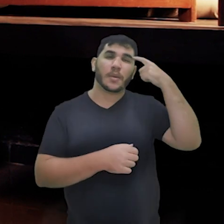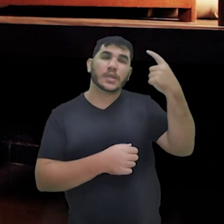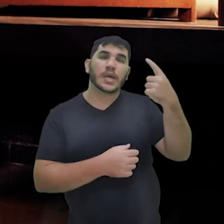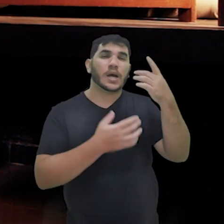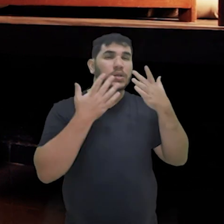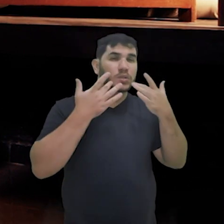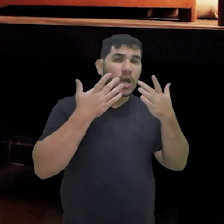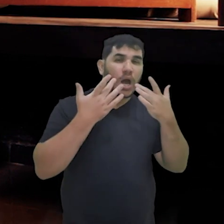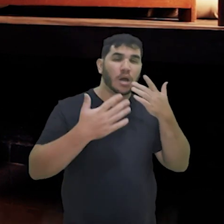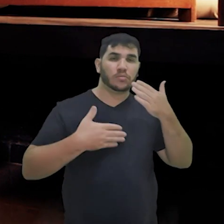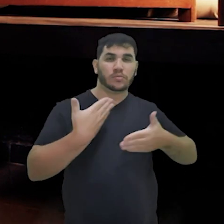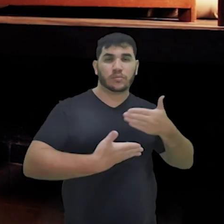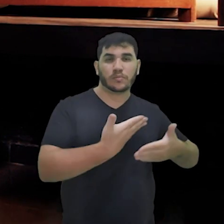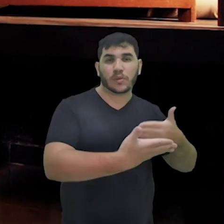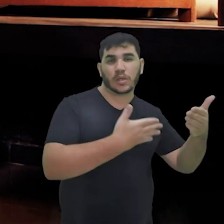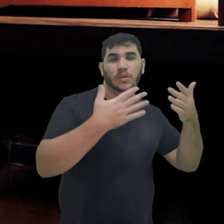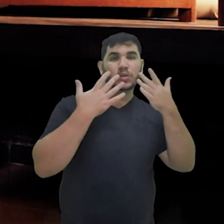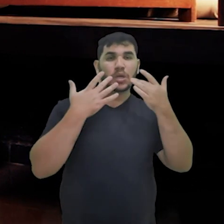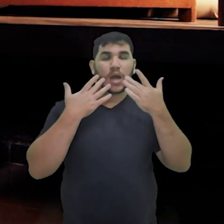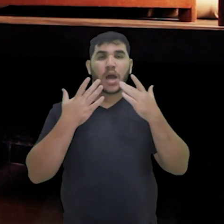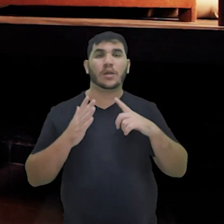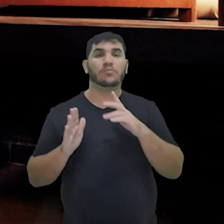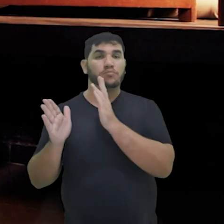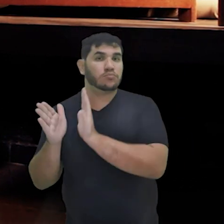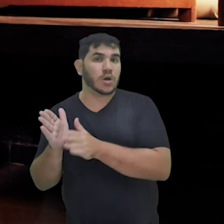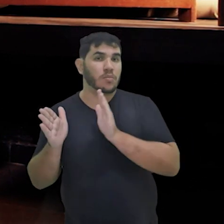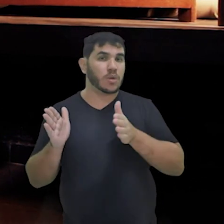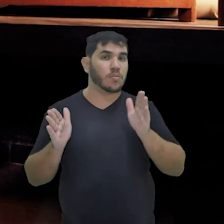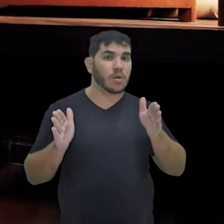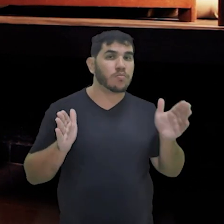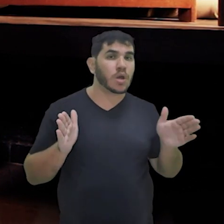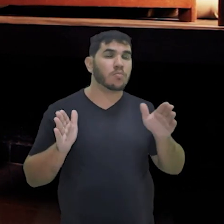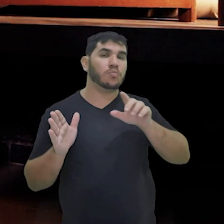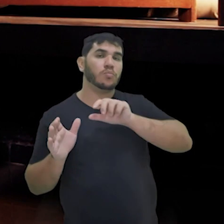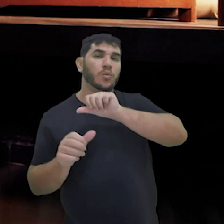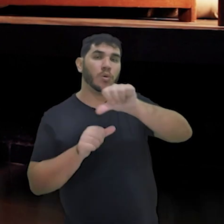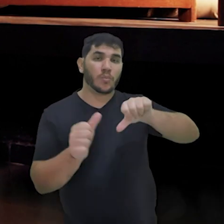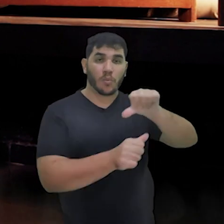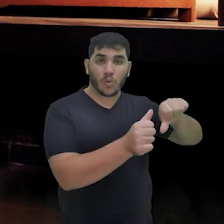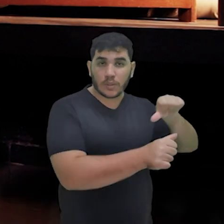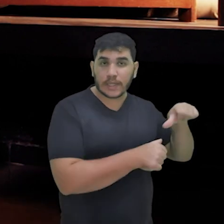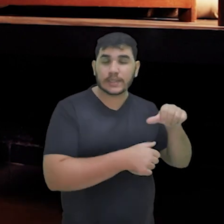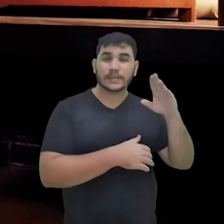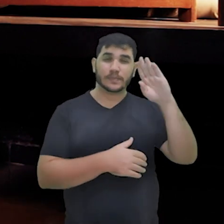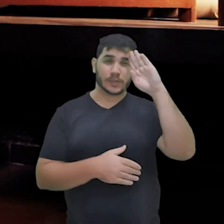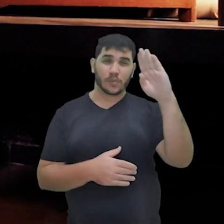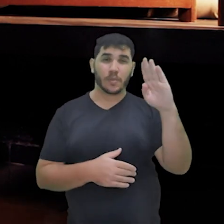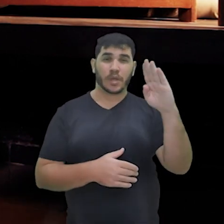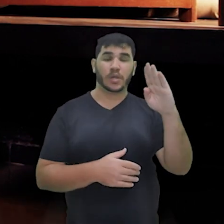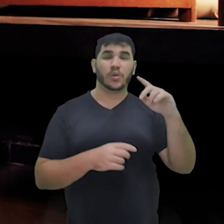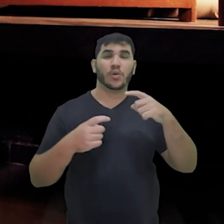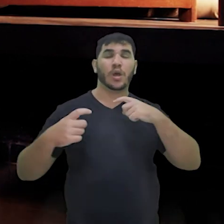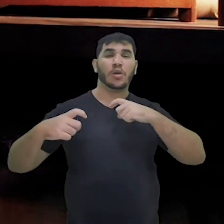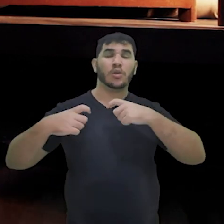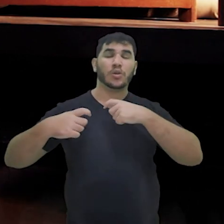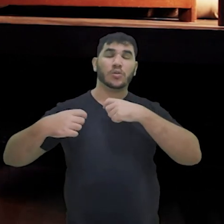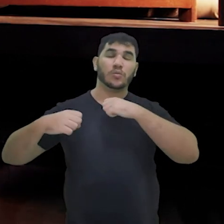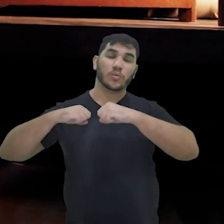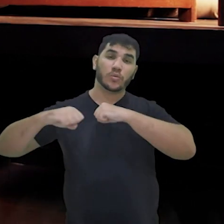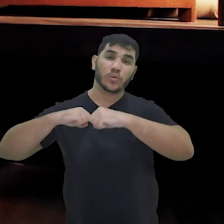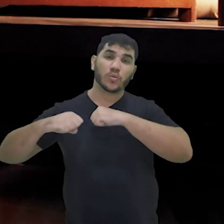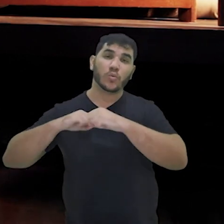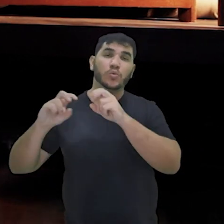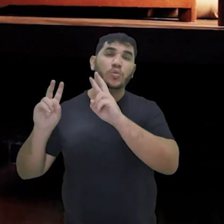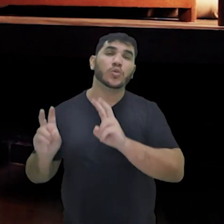teatro. Foram acontecendo várias etapas e várias viradas de chave. Na atual sede. Principalmente quando a gente discute sobre